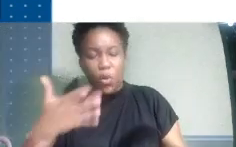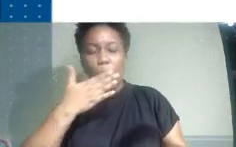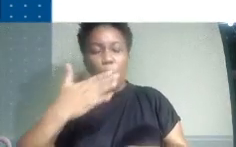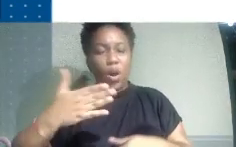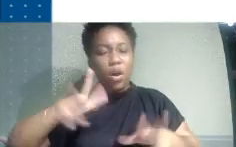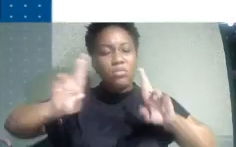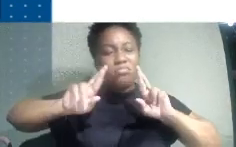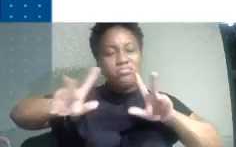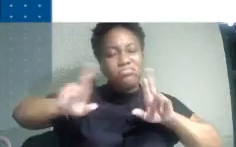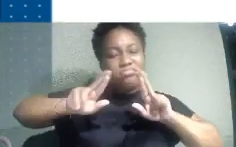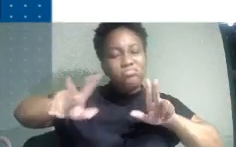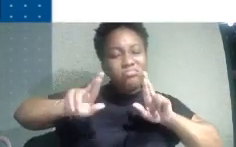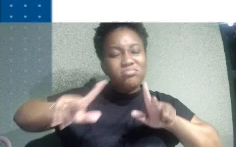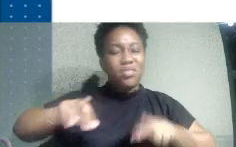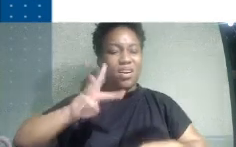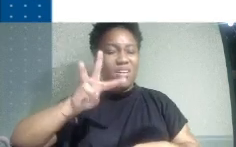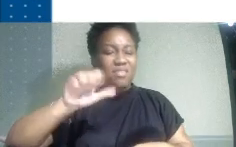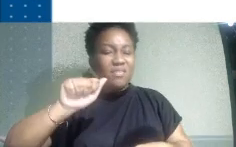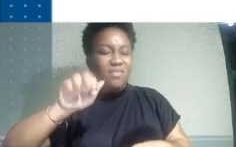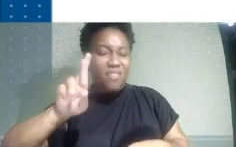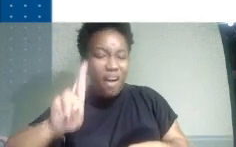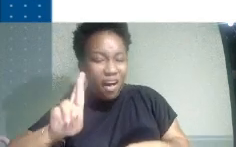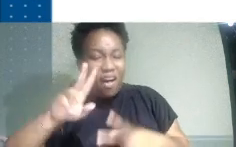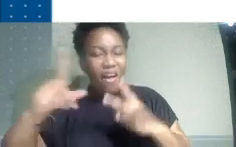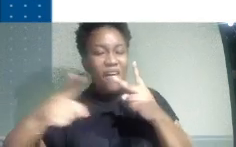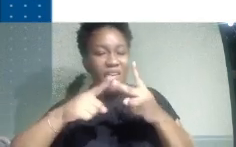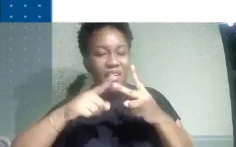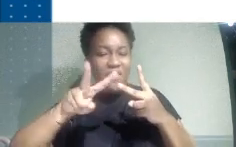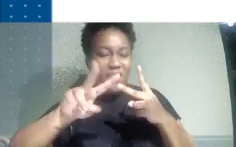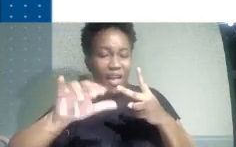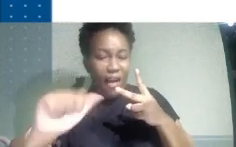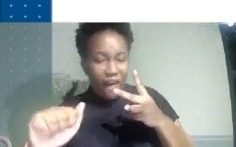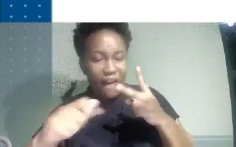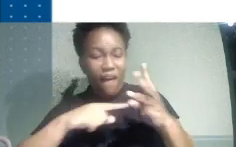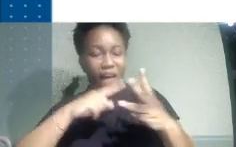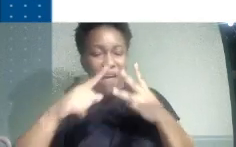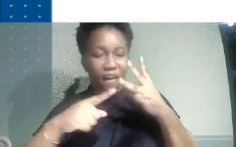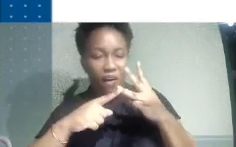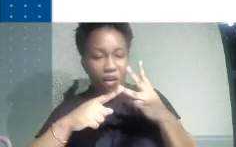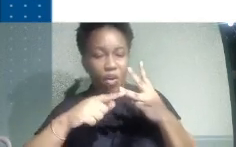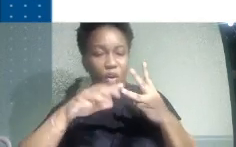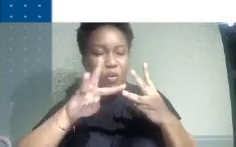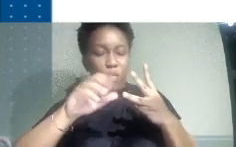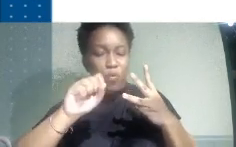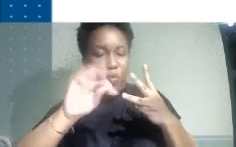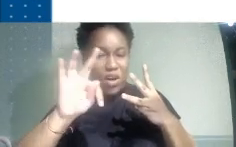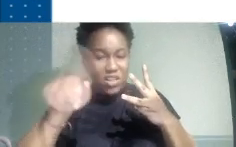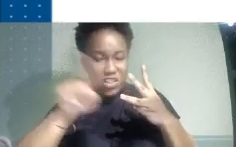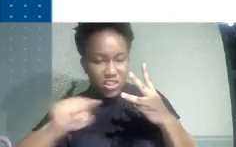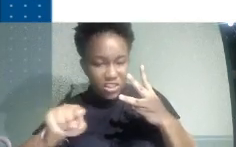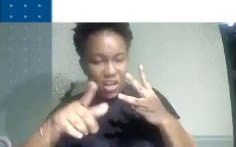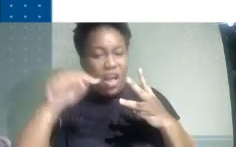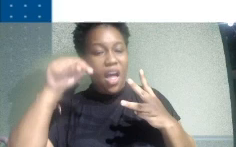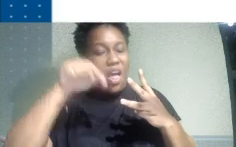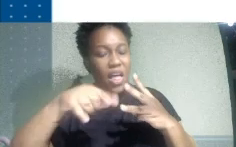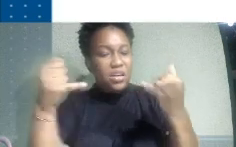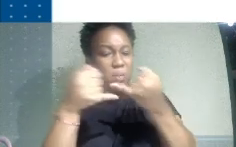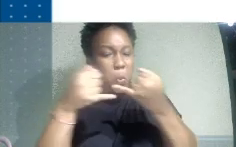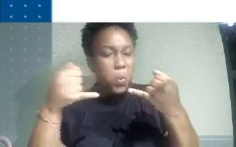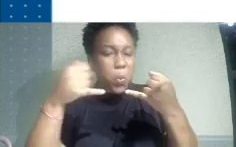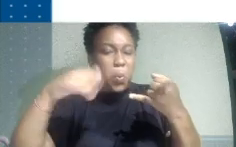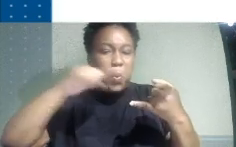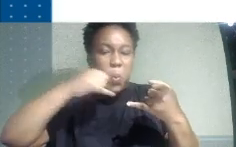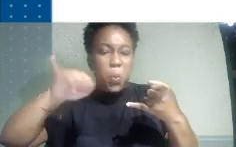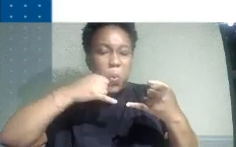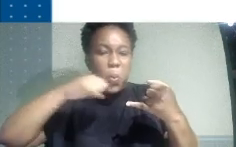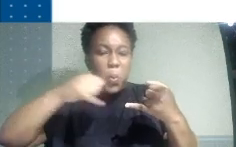diferença entre VAR, entre VA e watts? É aqui que entra o fator de potência. O fator de potência é como se